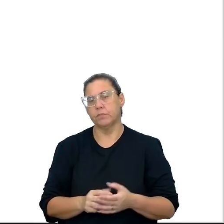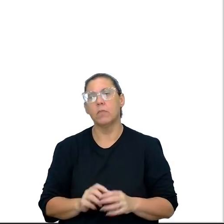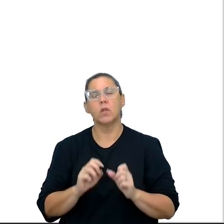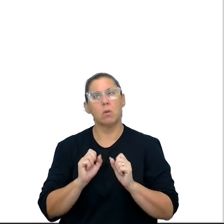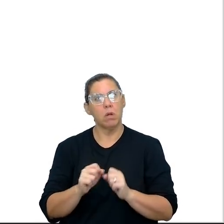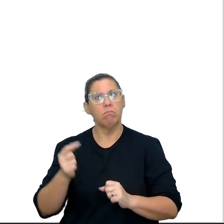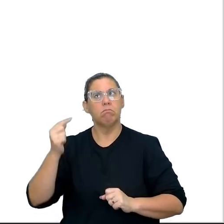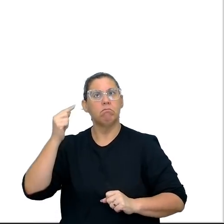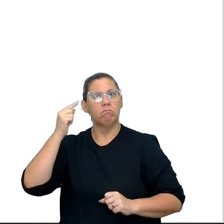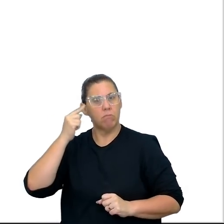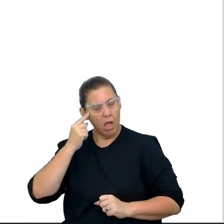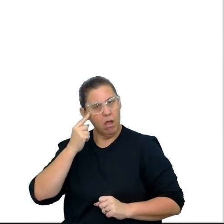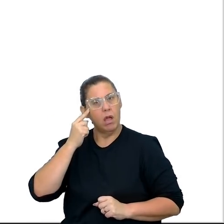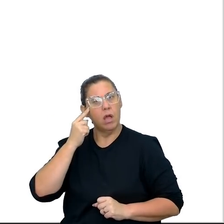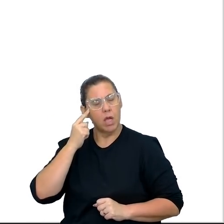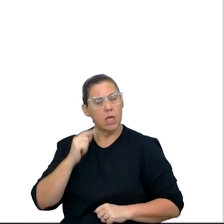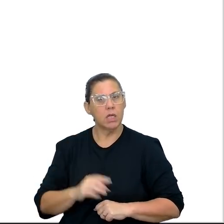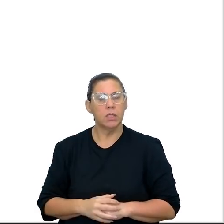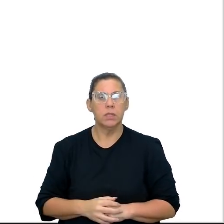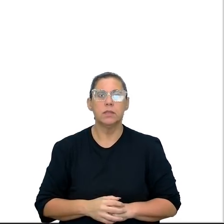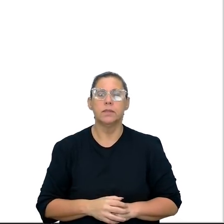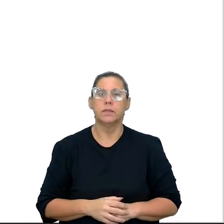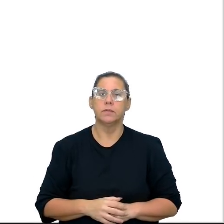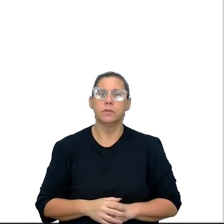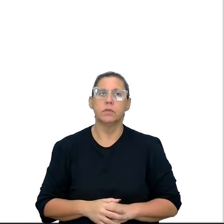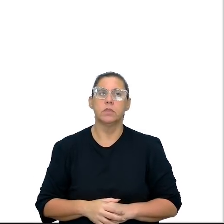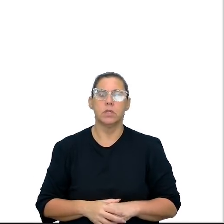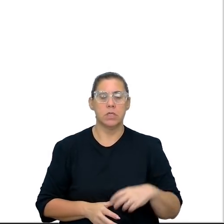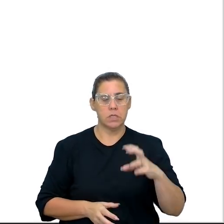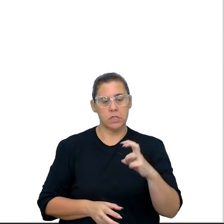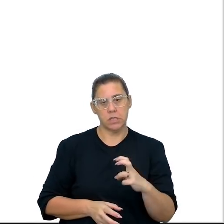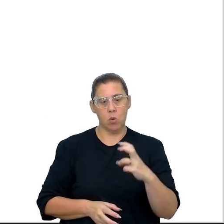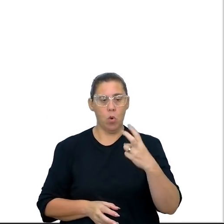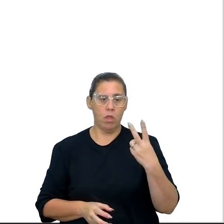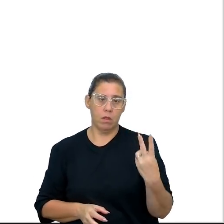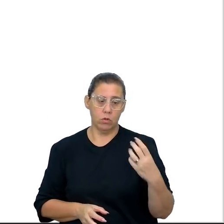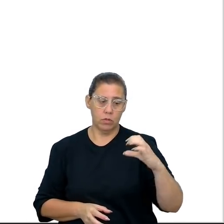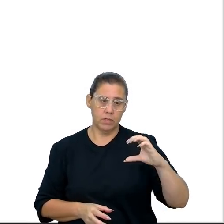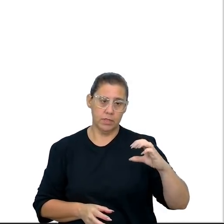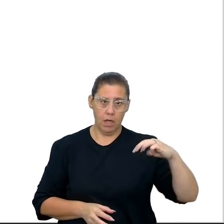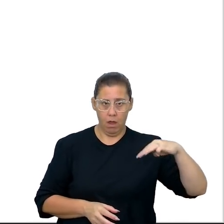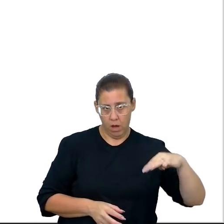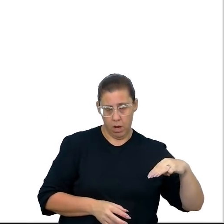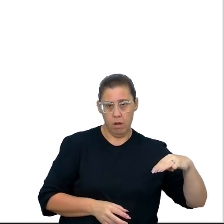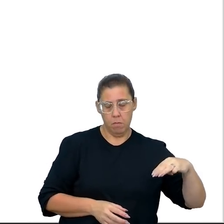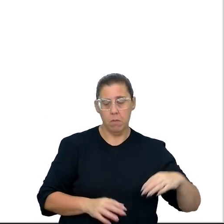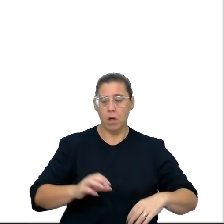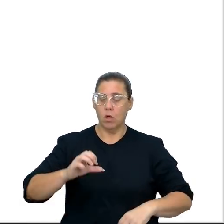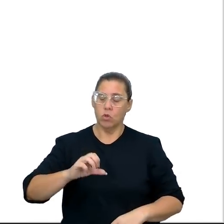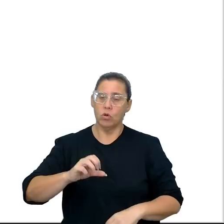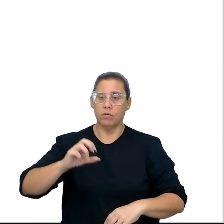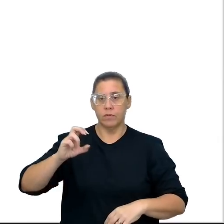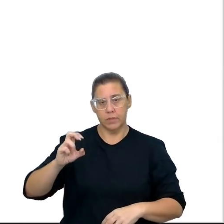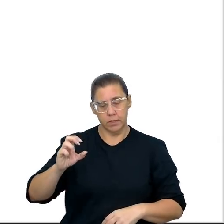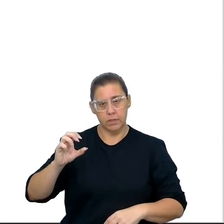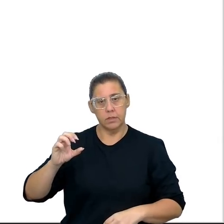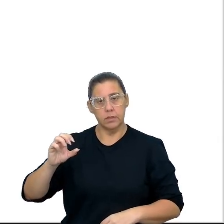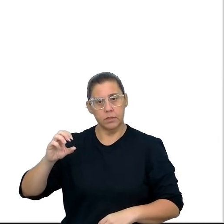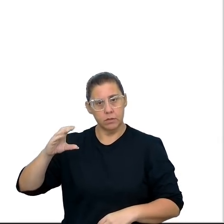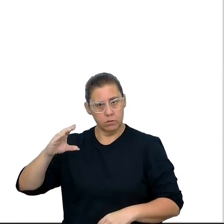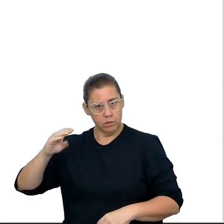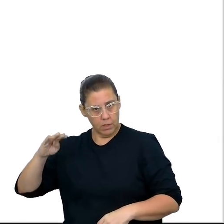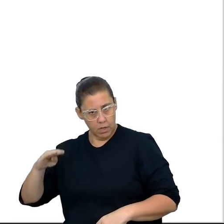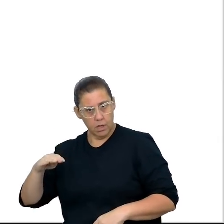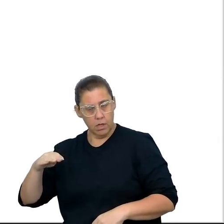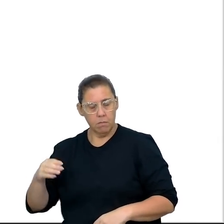poderão pensar, né, que 52 centímetros para 95 centímetros resulta